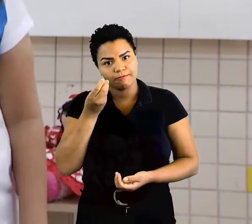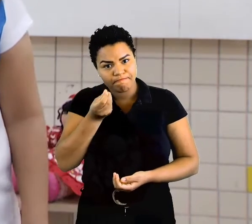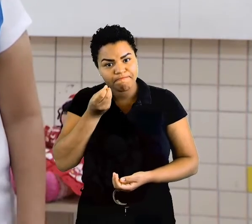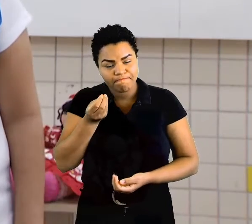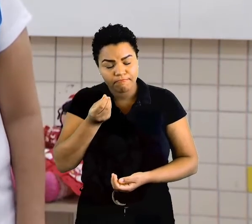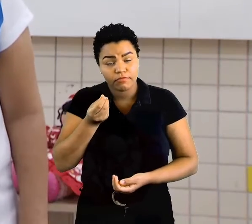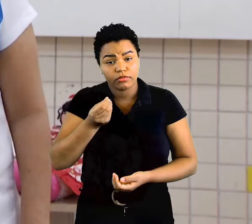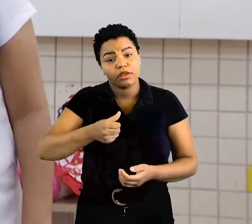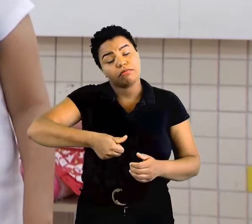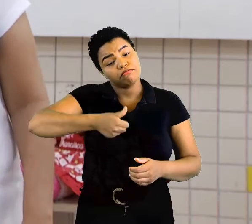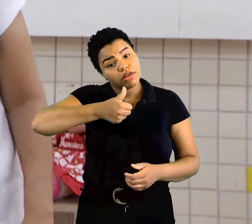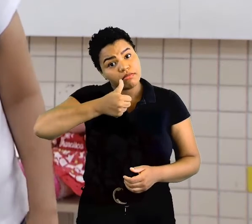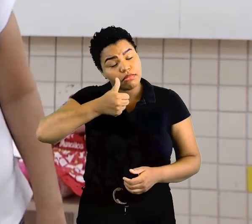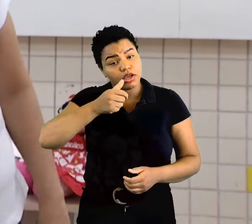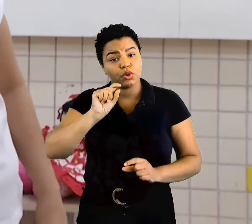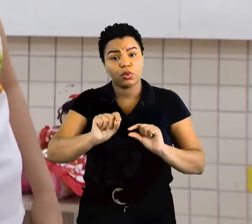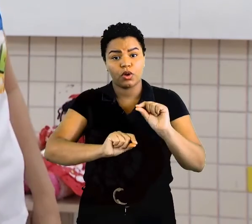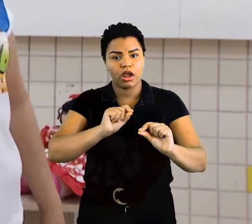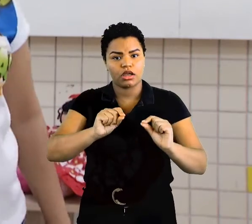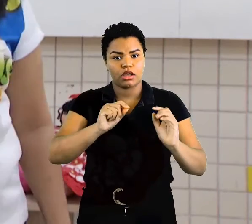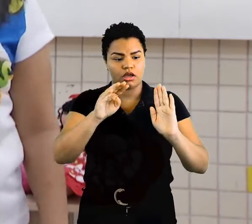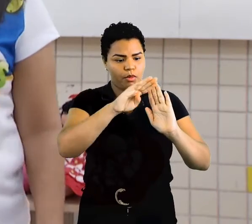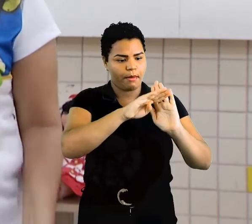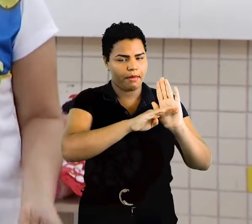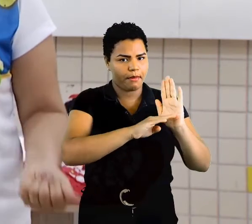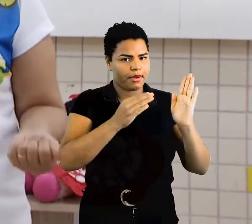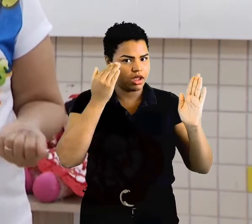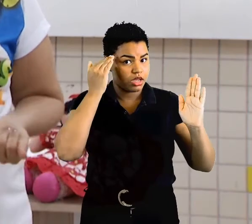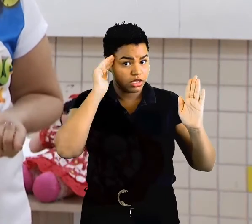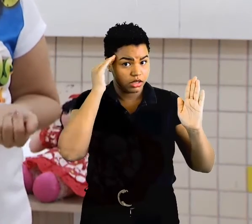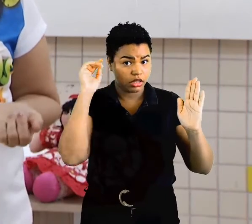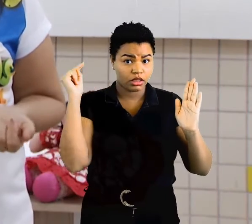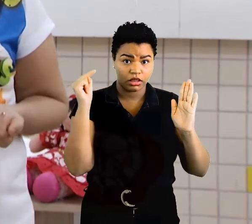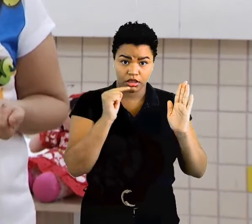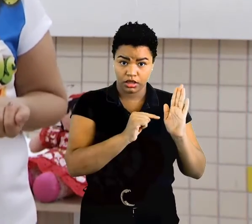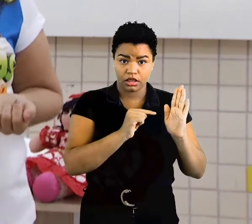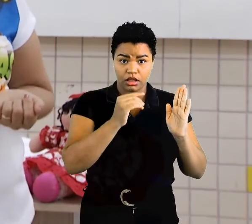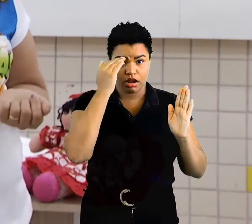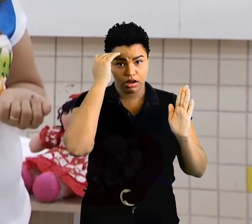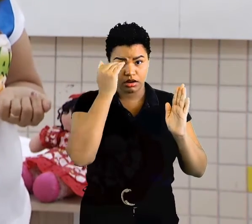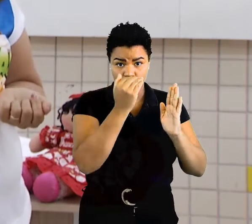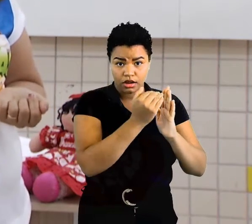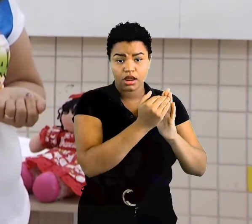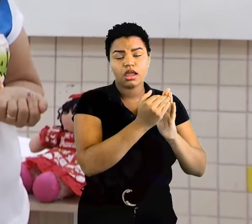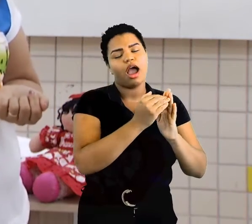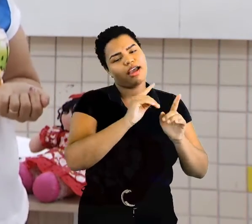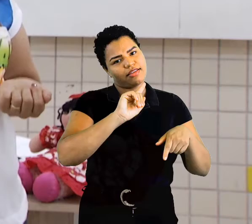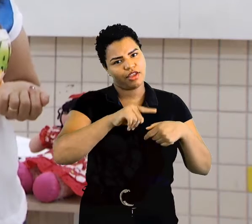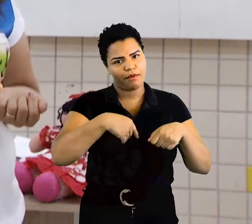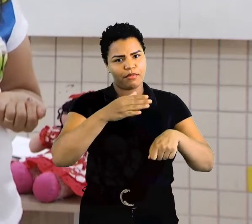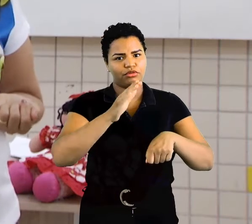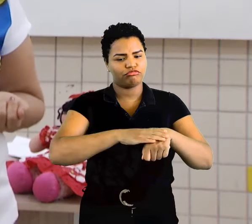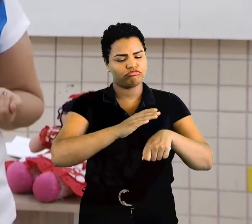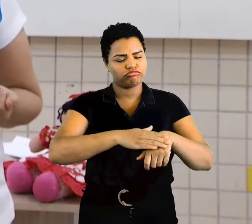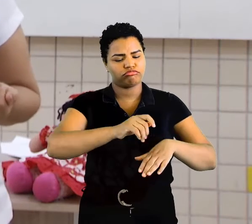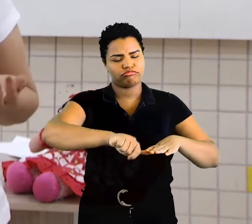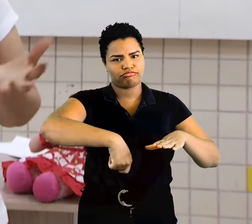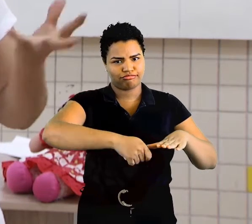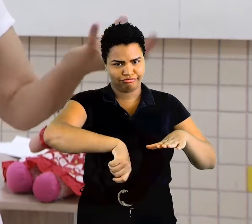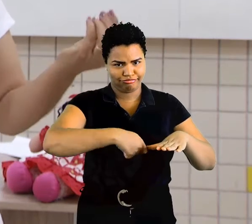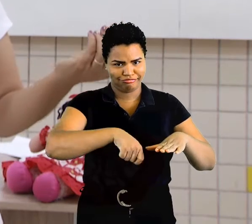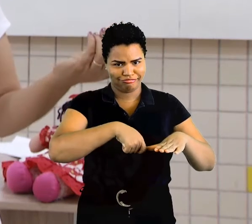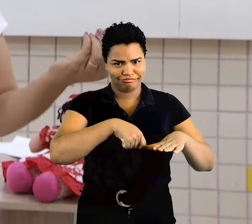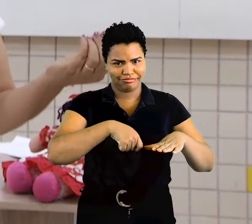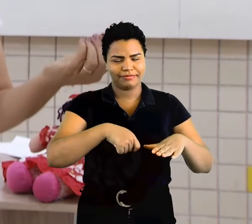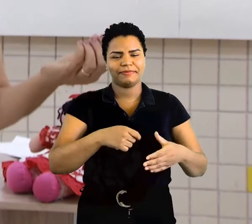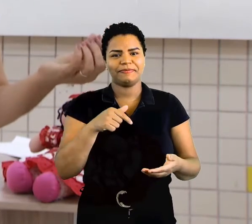entender o texto, entender para que serve e mãos à obra fazer esse brigadeiro delicioso. A